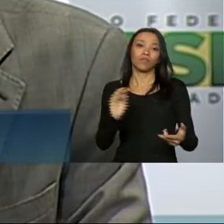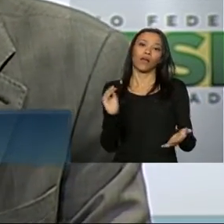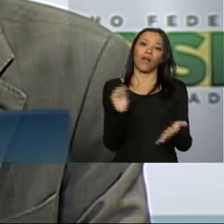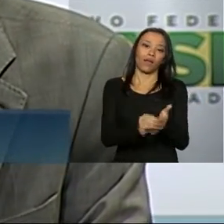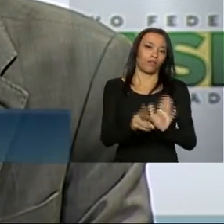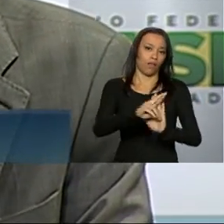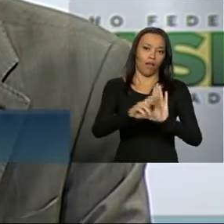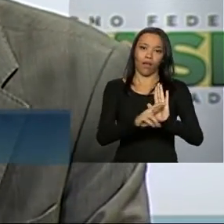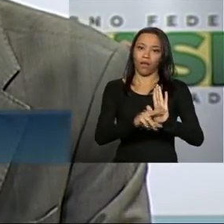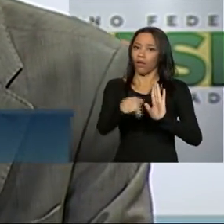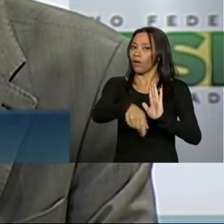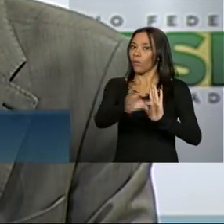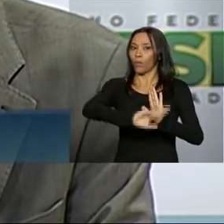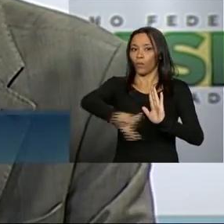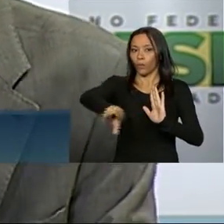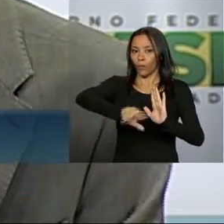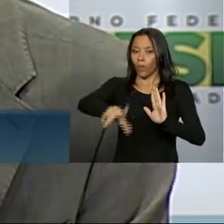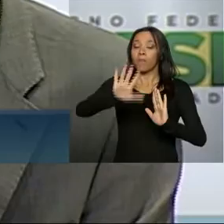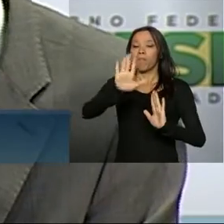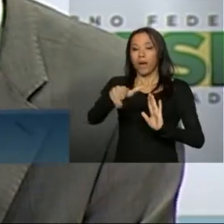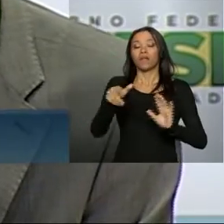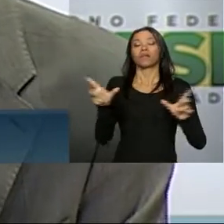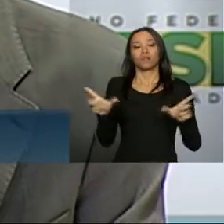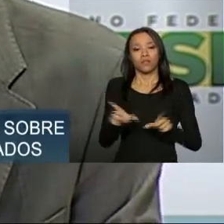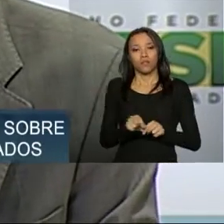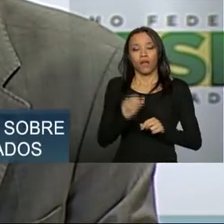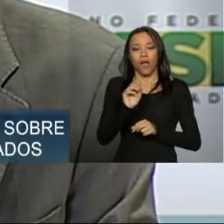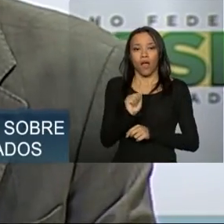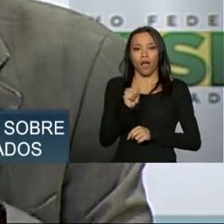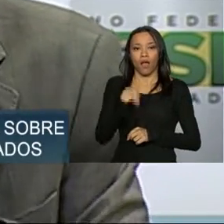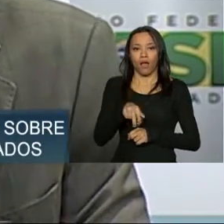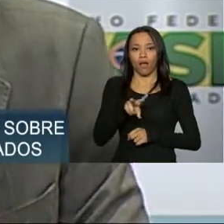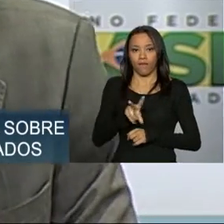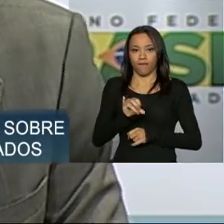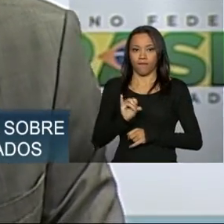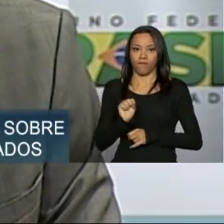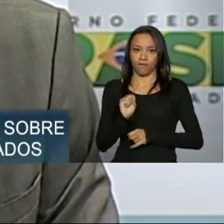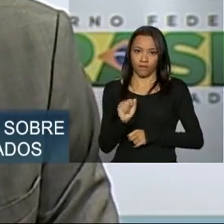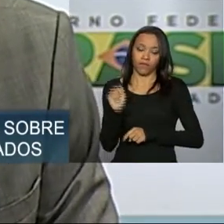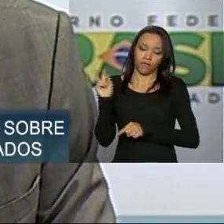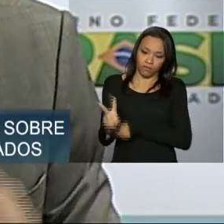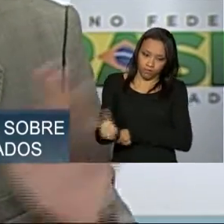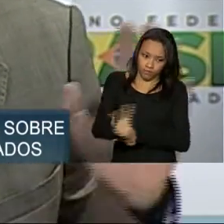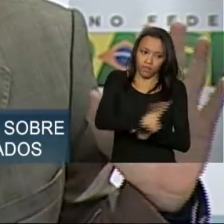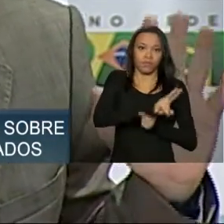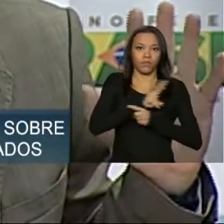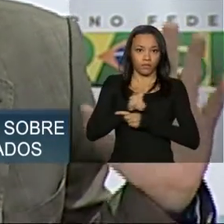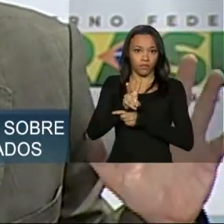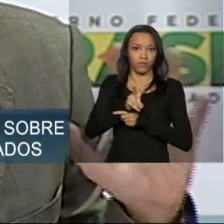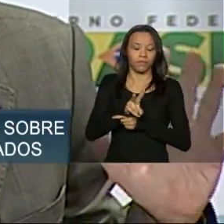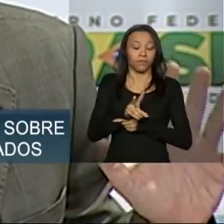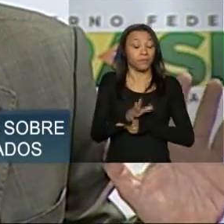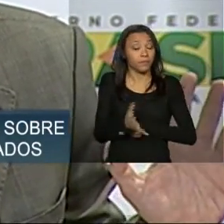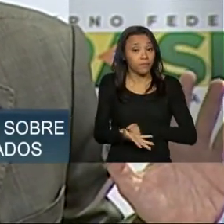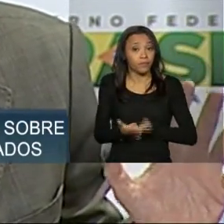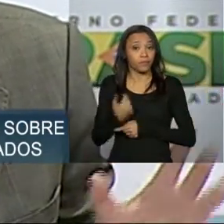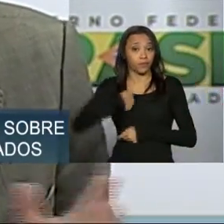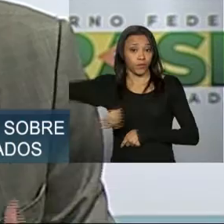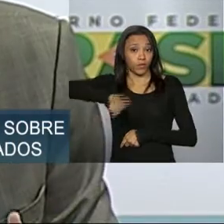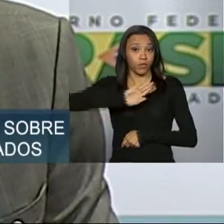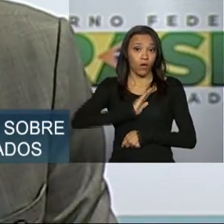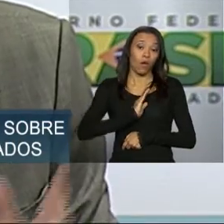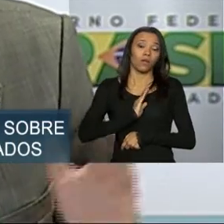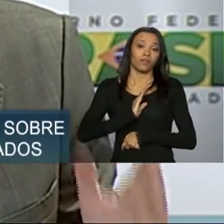os 30% das indústrias brasileiras que não estão na BIA, mas que também são fiscalizadas. A grande questão que nós